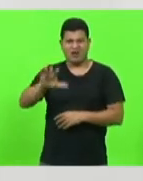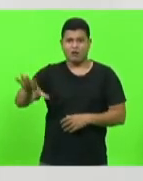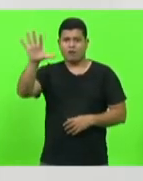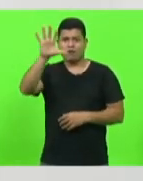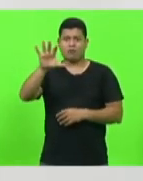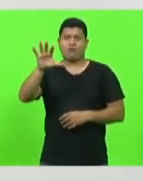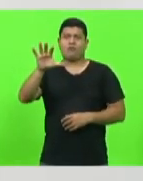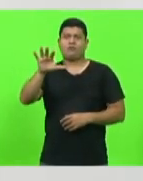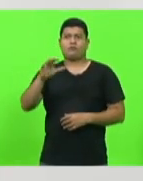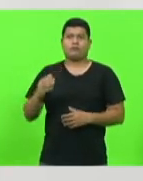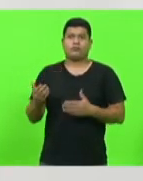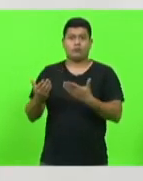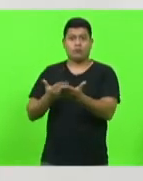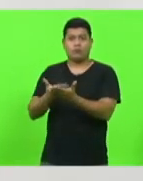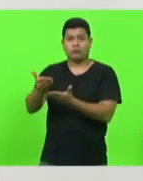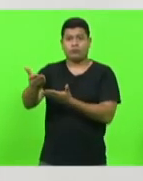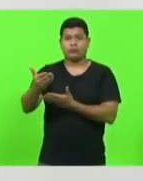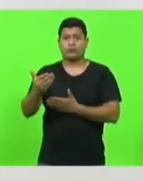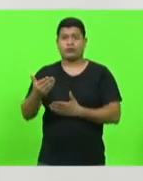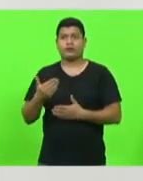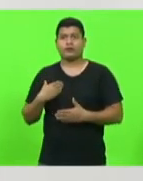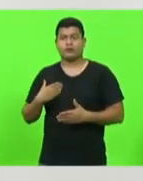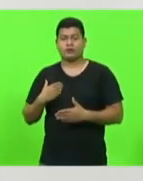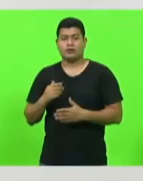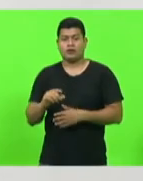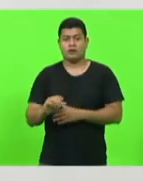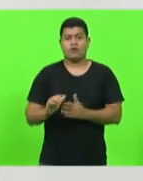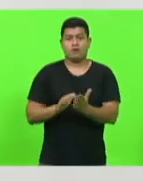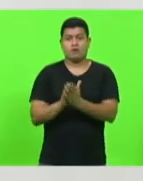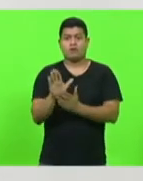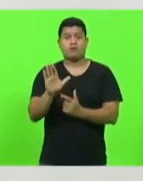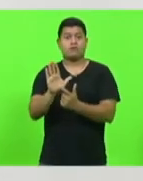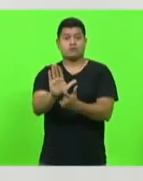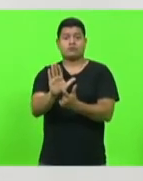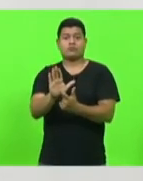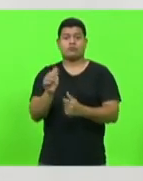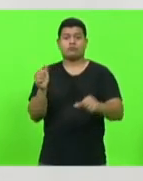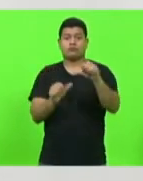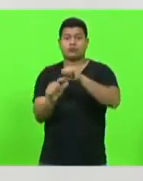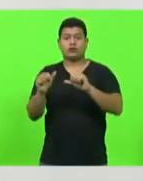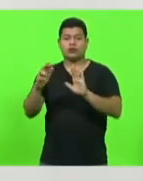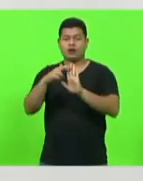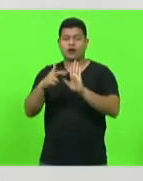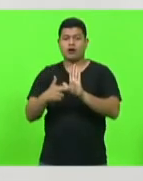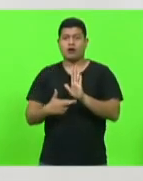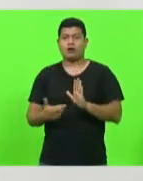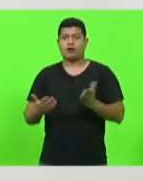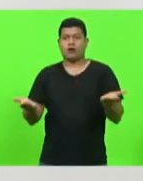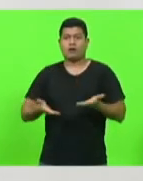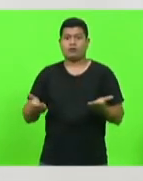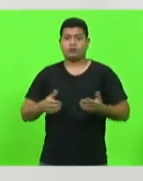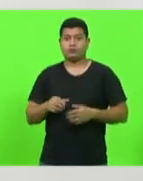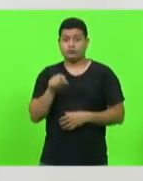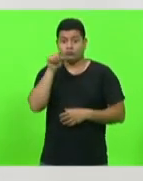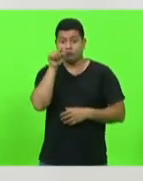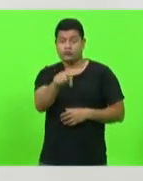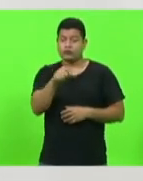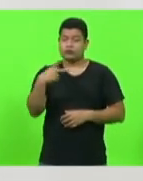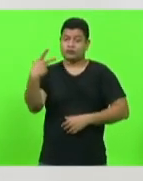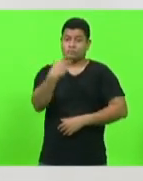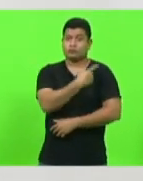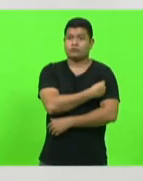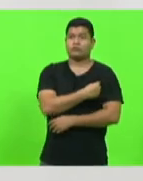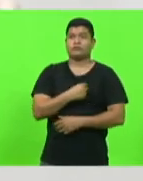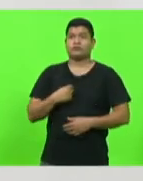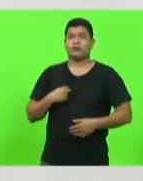pegaram, iniciaram como um singelo passaporte e foram alterando as regras. O que fizeram agora? Você que não tem a vacinação,